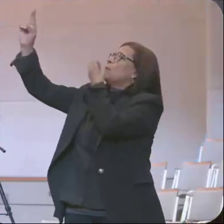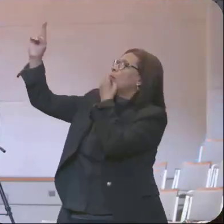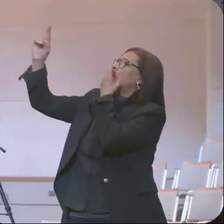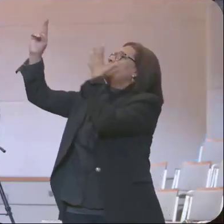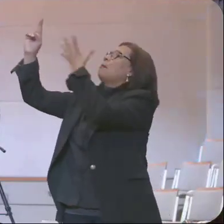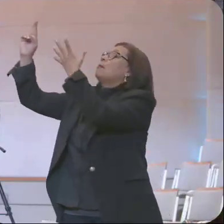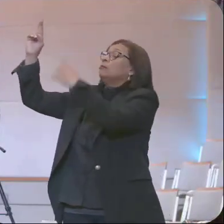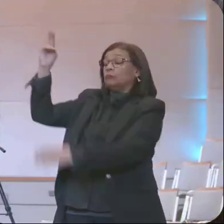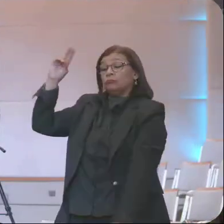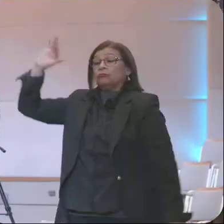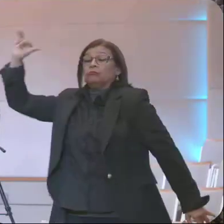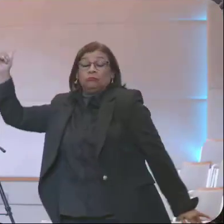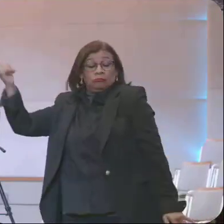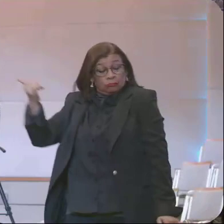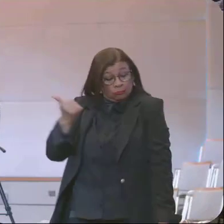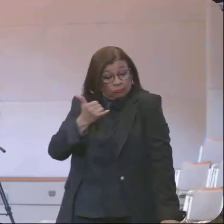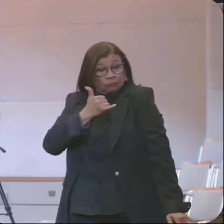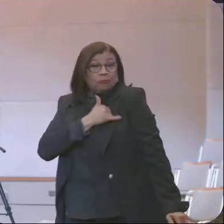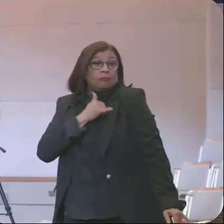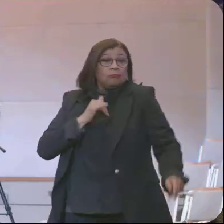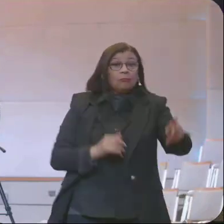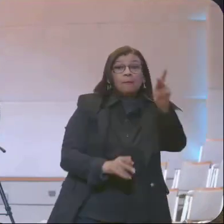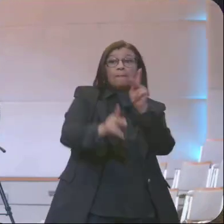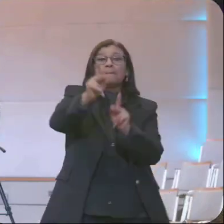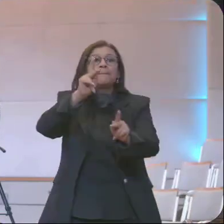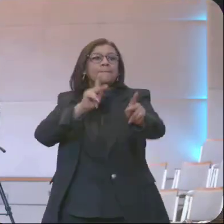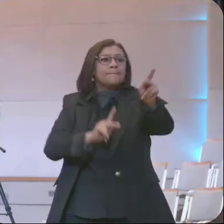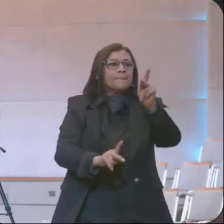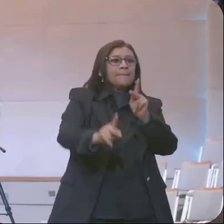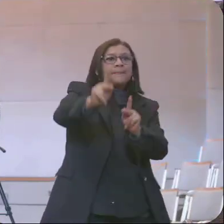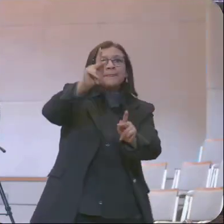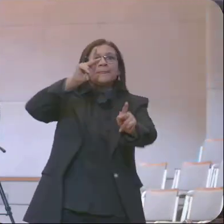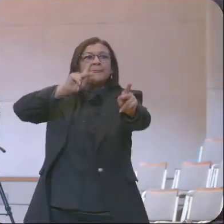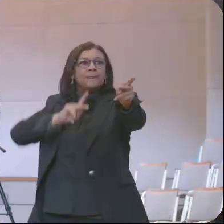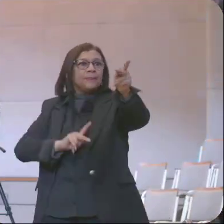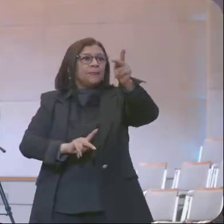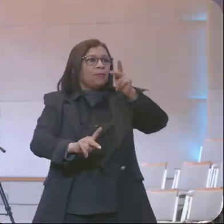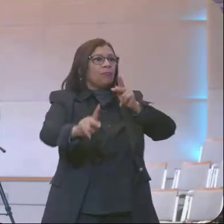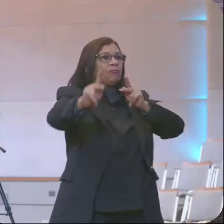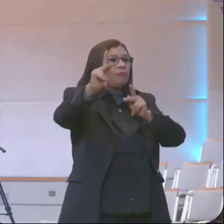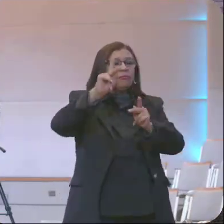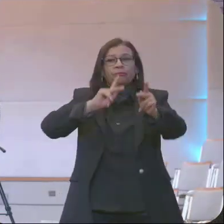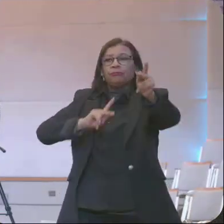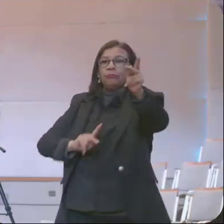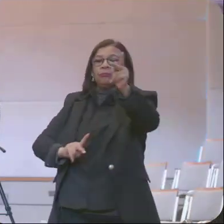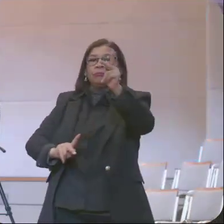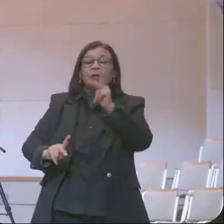Senhor, Tu és bom, Tua misericórdia é pra sempre.